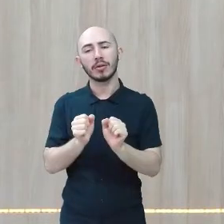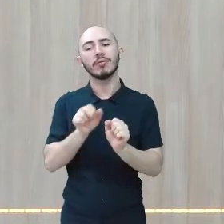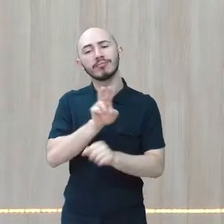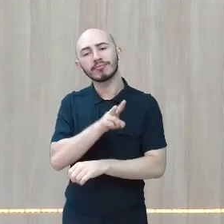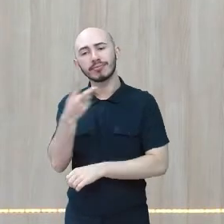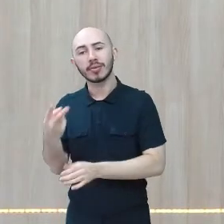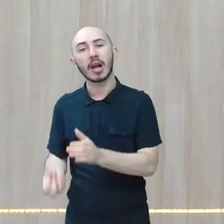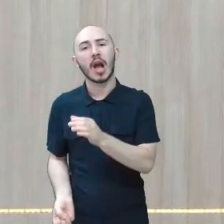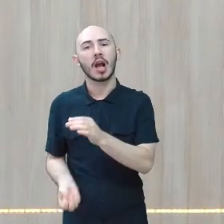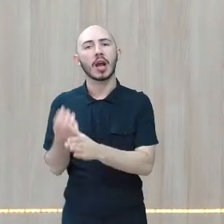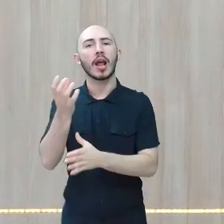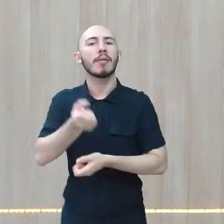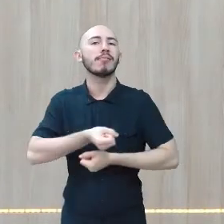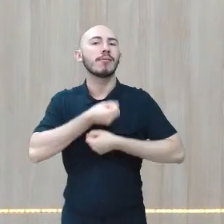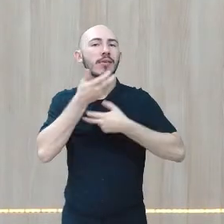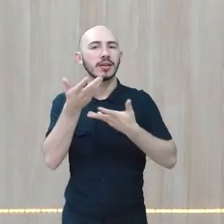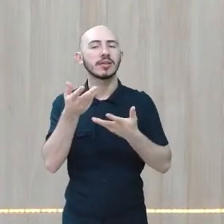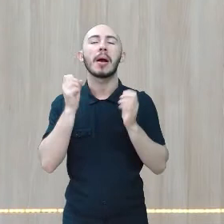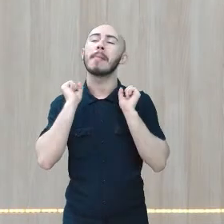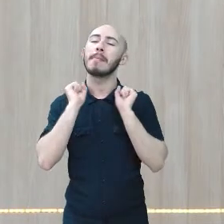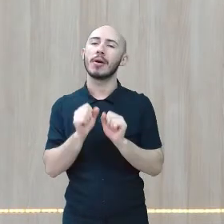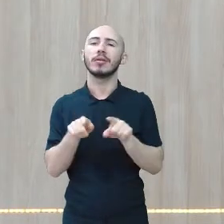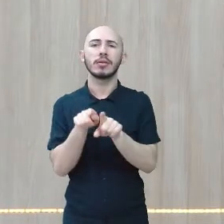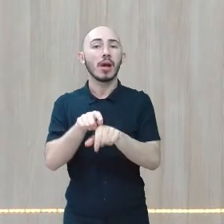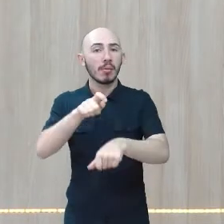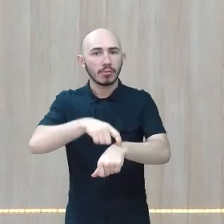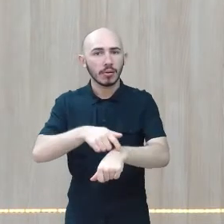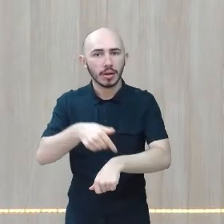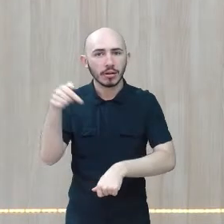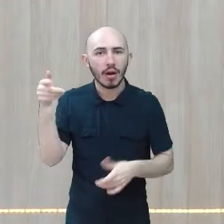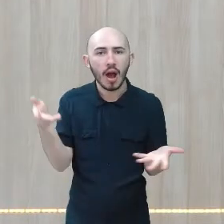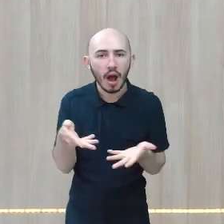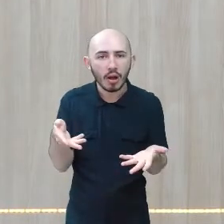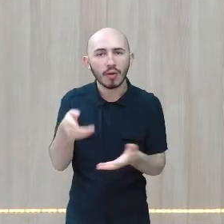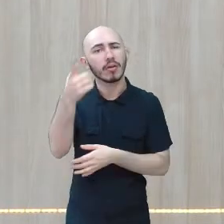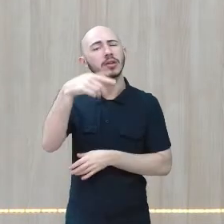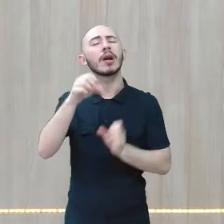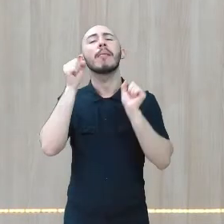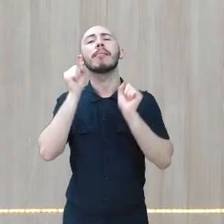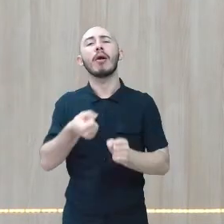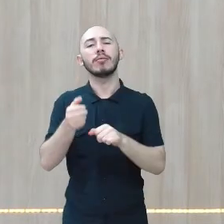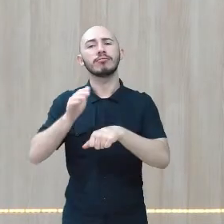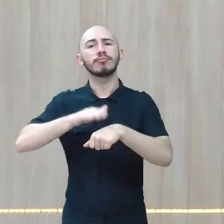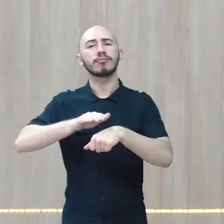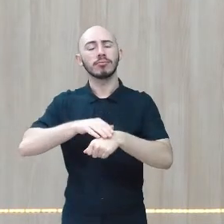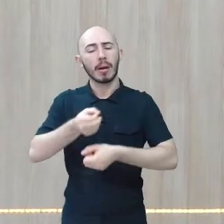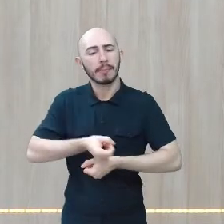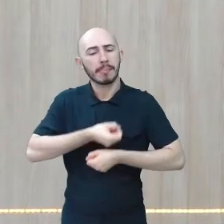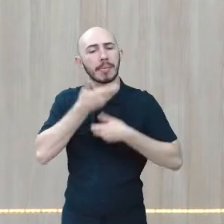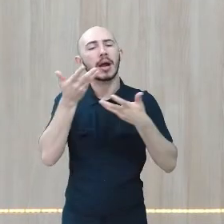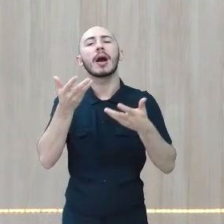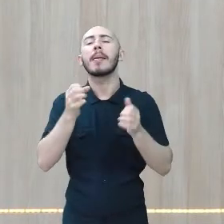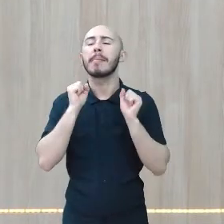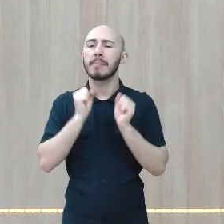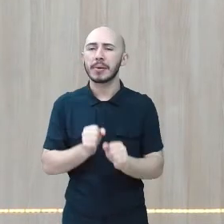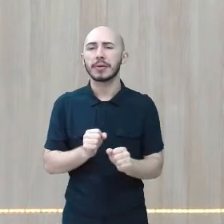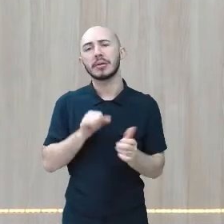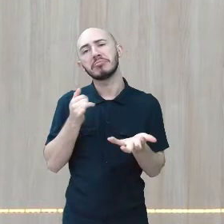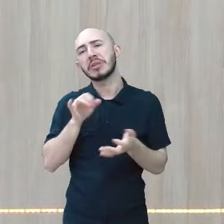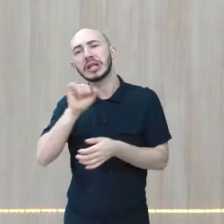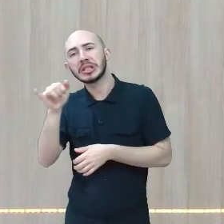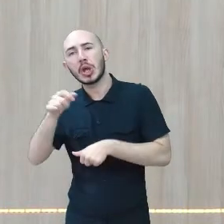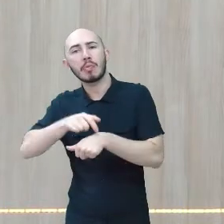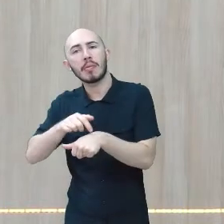poesia. Você pode fazer poesia deste momento que você está vivenciando agora, seja ele bom